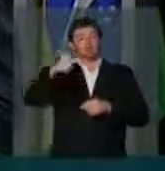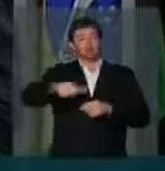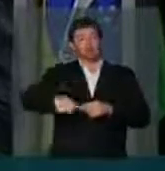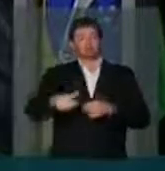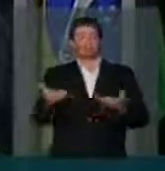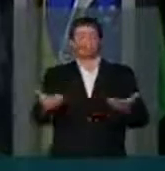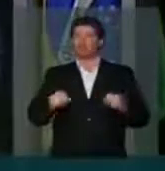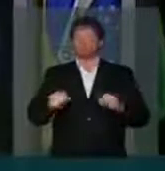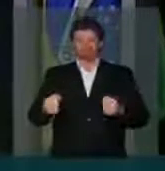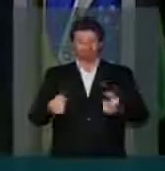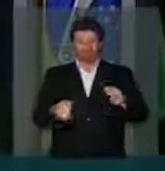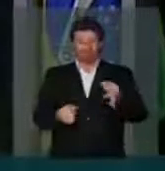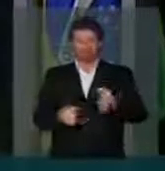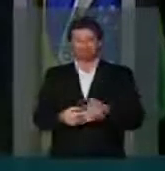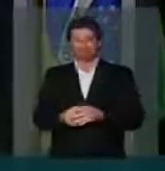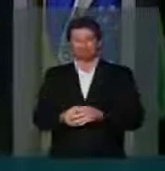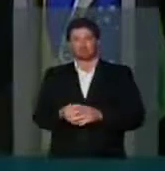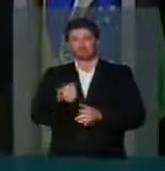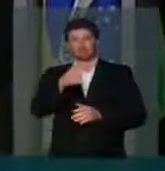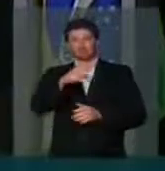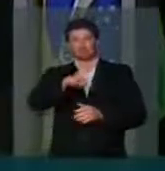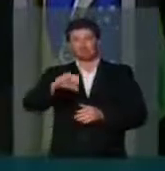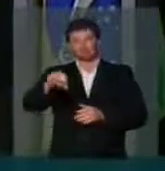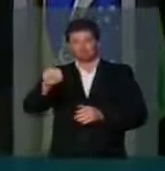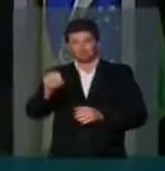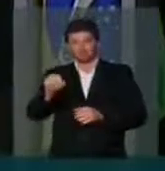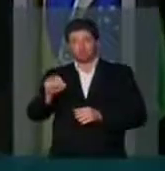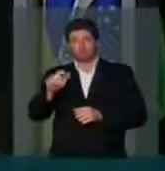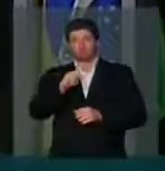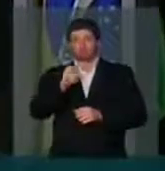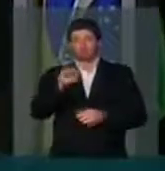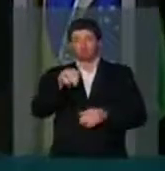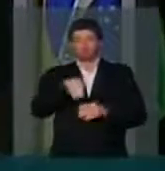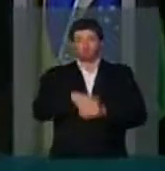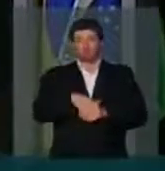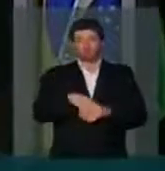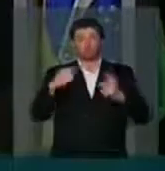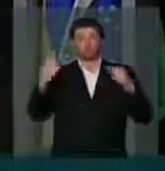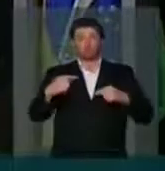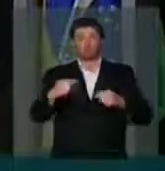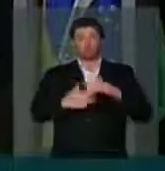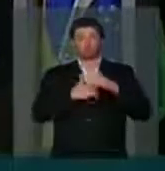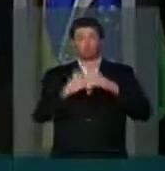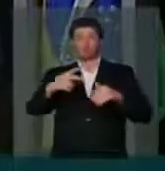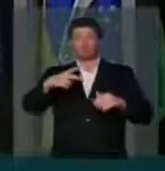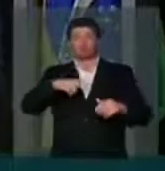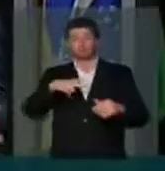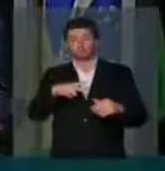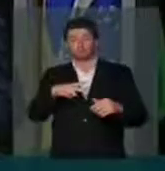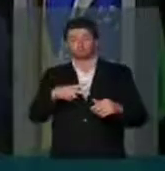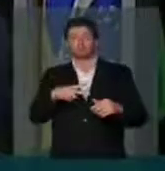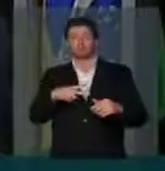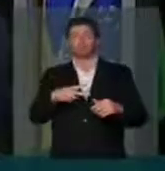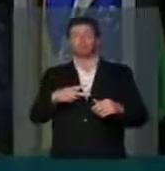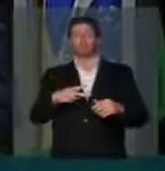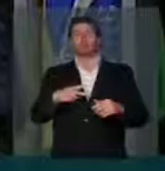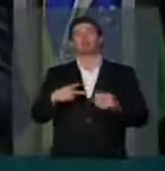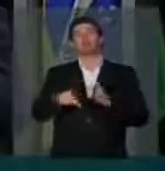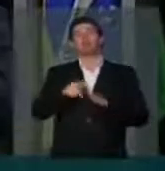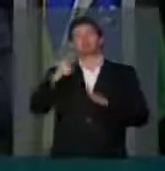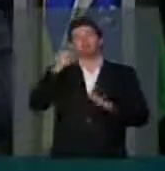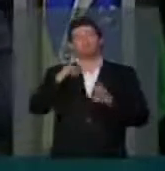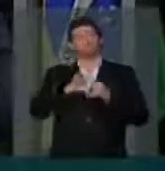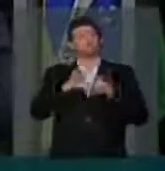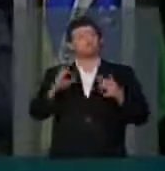ele defende. Em 98, o PT vota contra a privatização da telefonia, o que permitiu a que todos